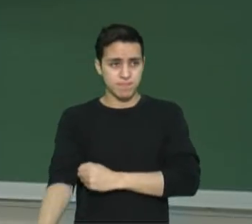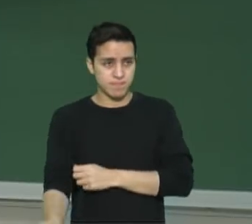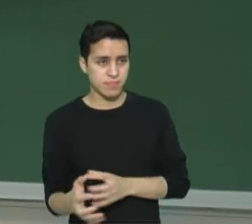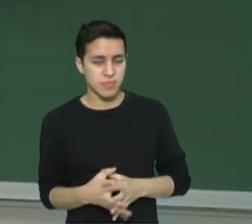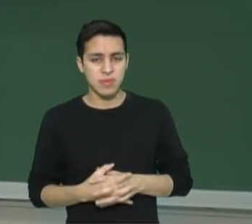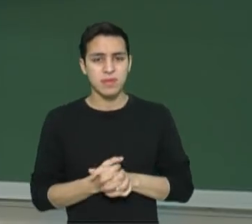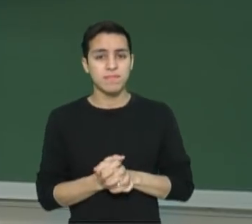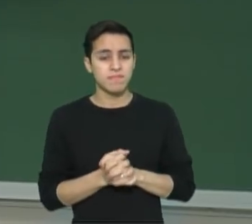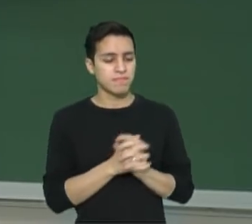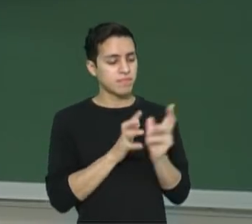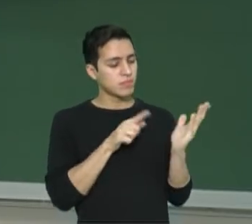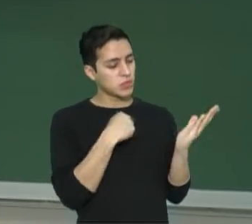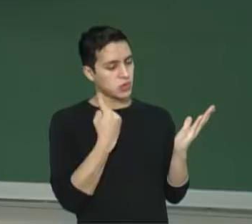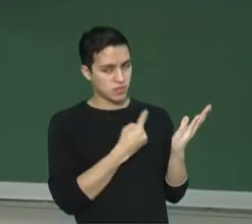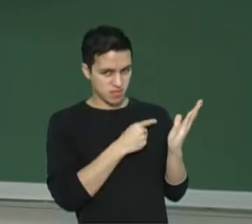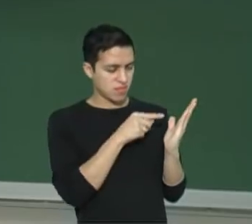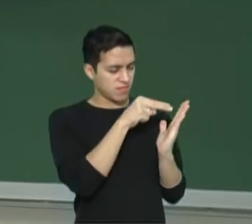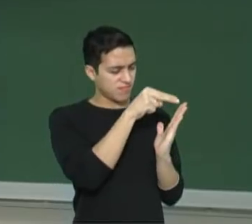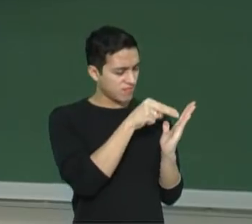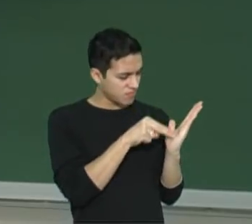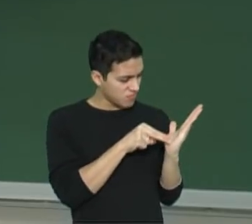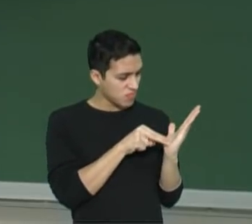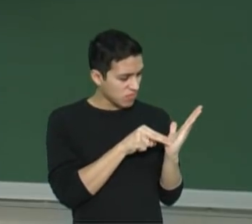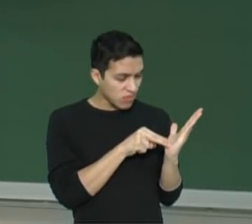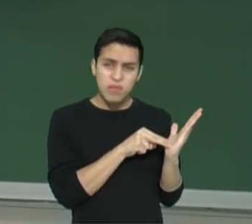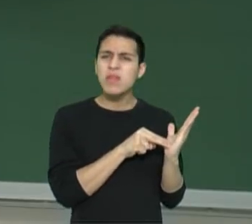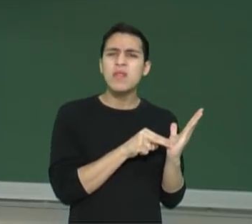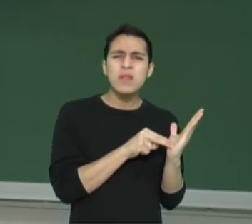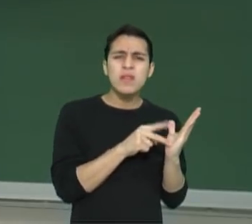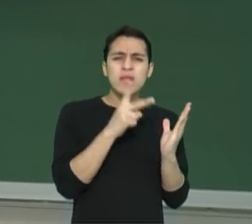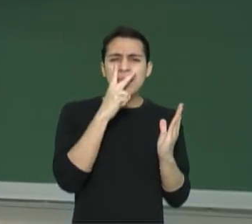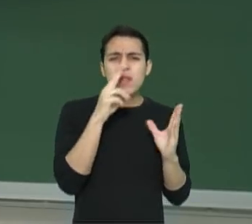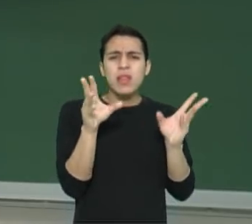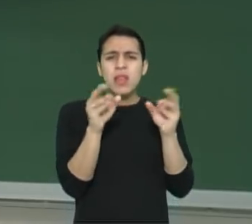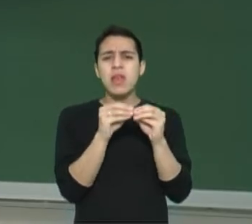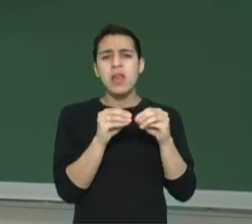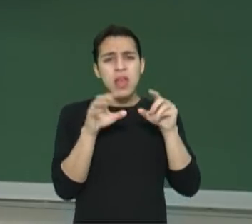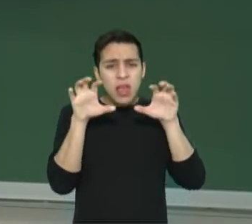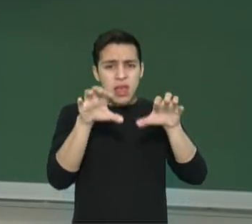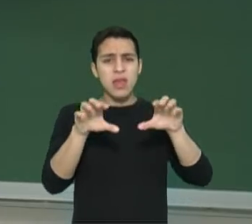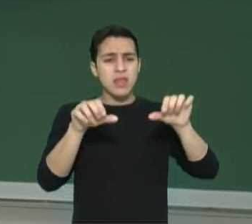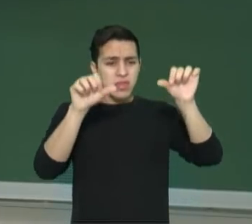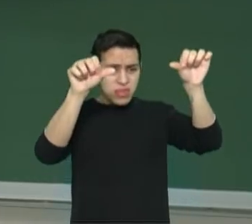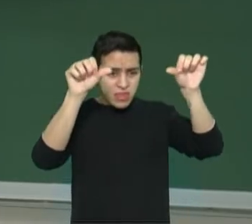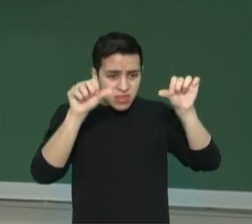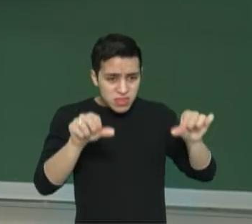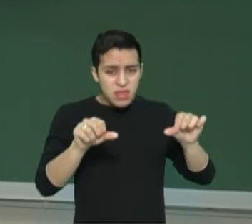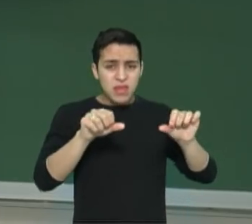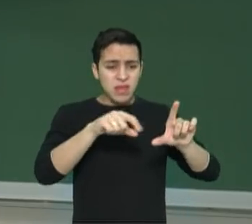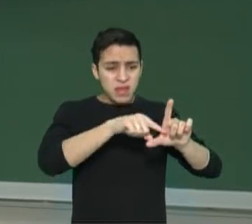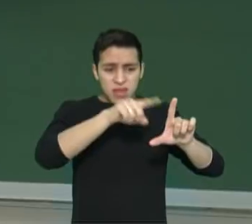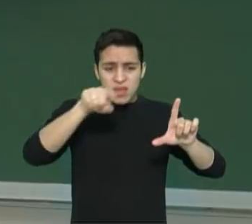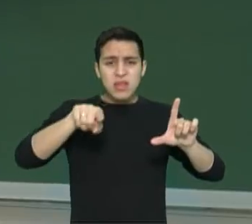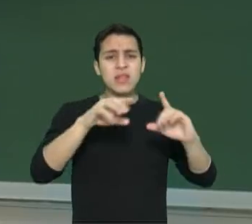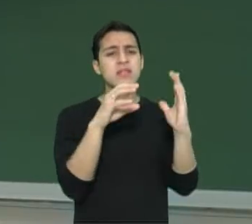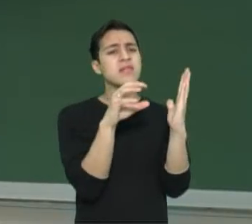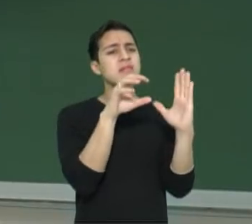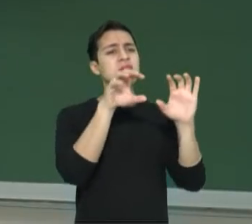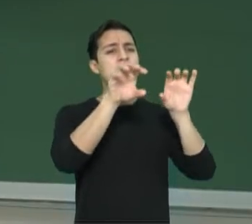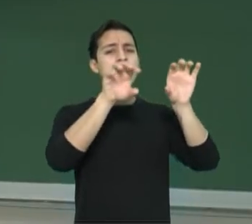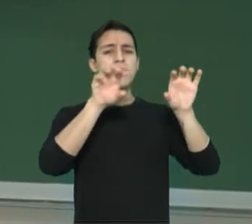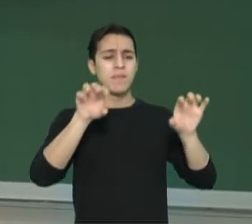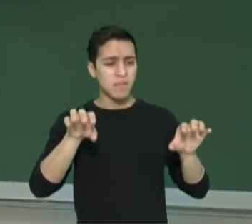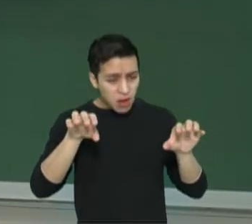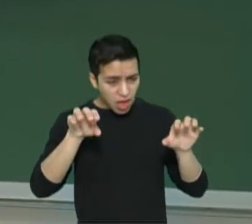aquilo que a gente leu, se a gente observar, está sintetizado, codificado em símbolos com